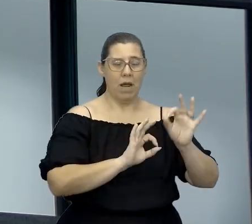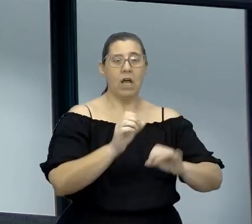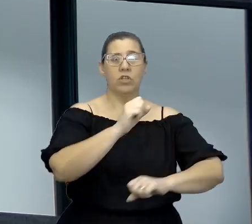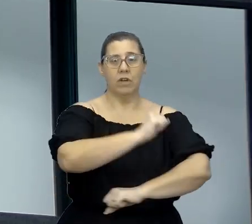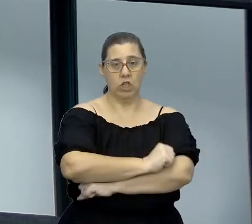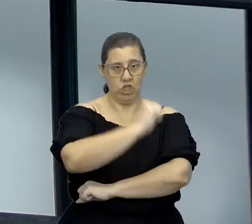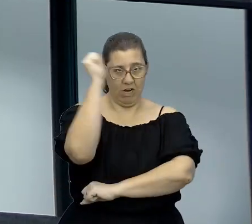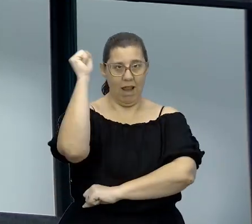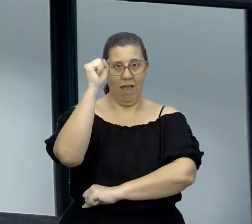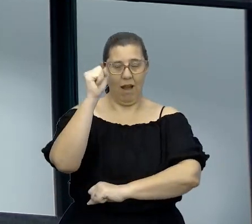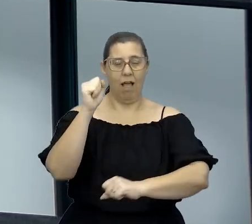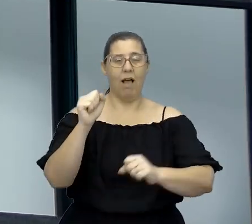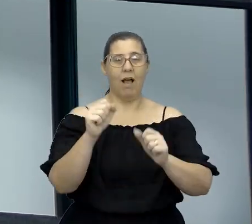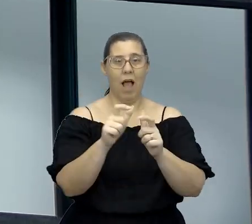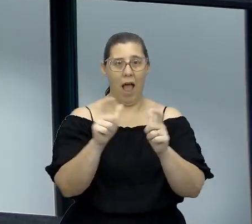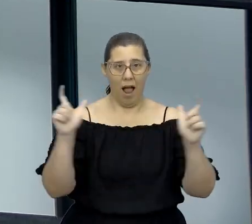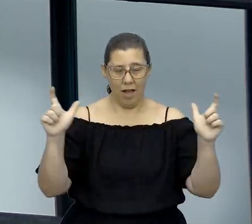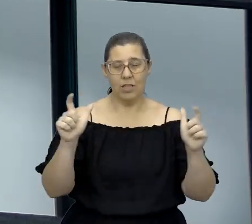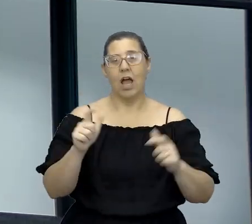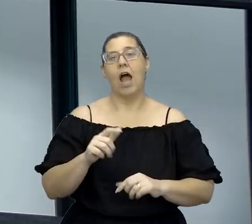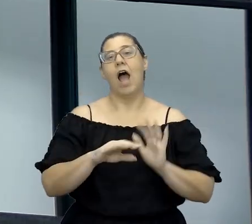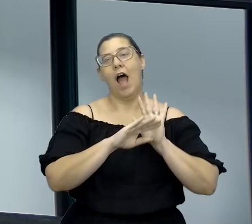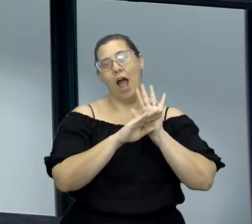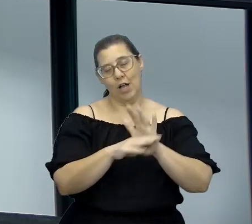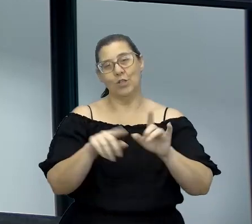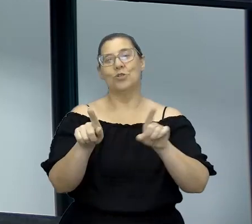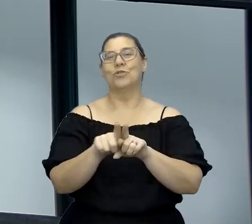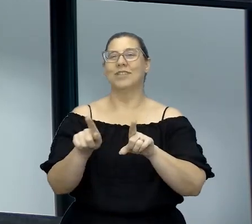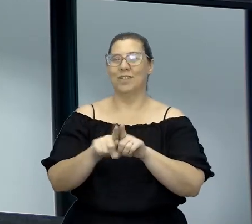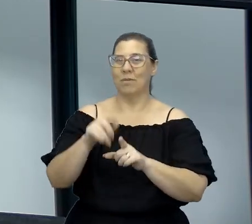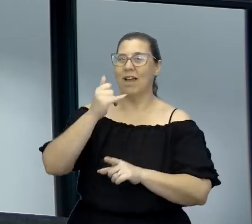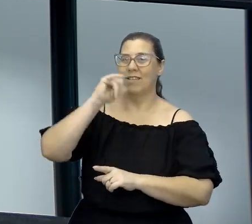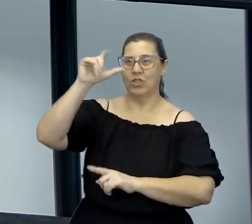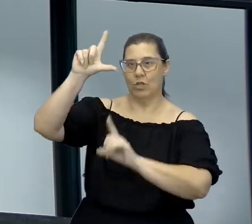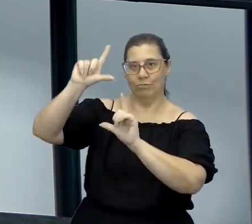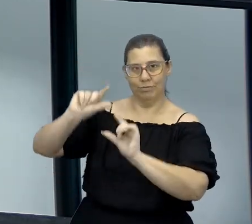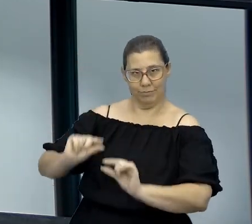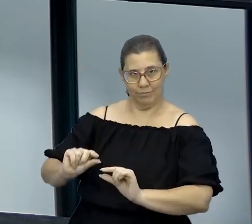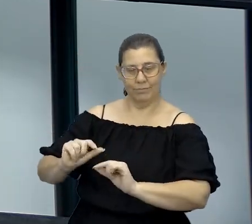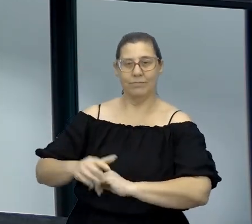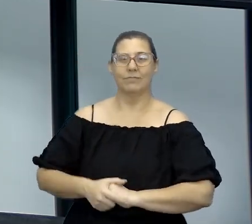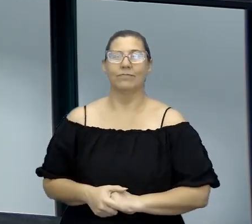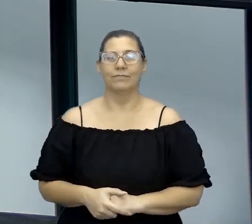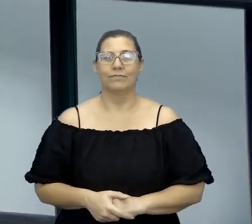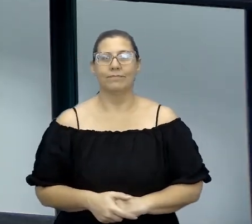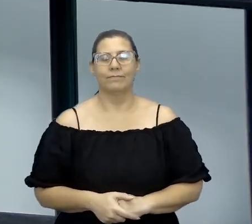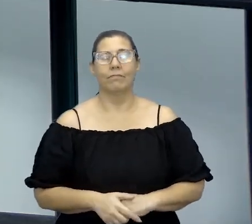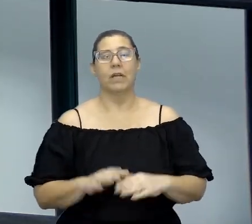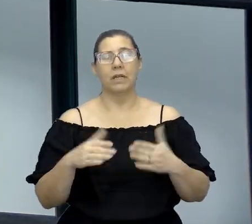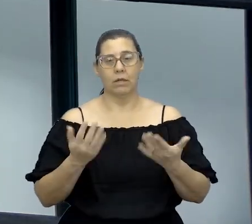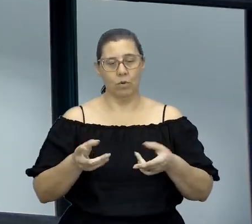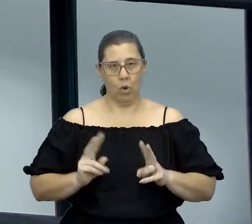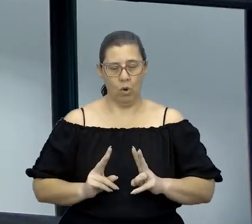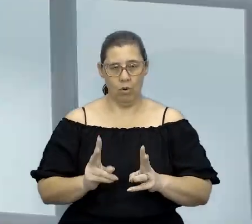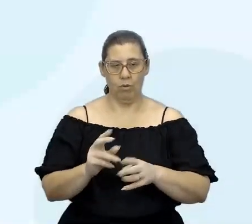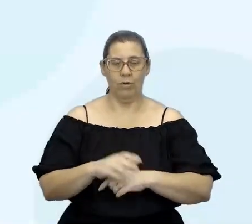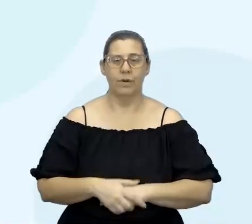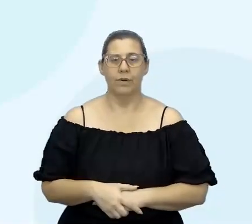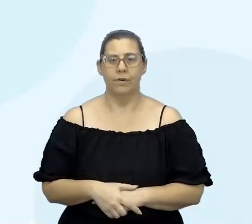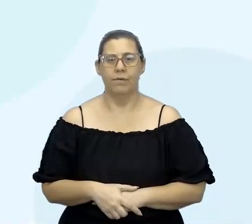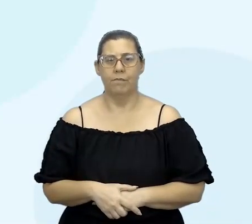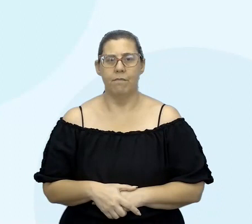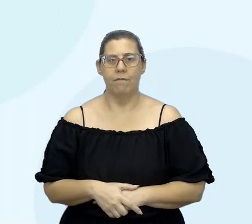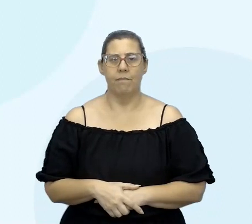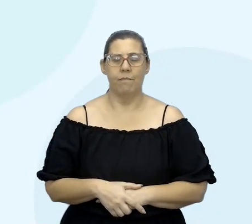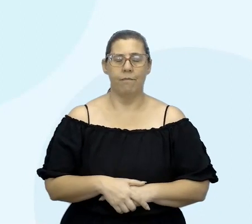amplas, já ajuda a economizar também a energia, né? Então, continuando.